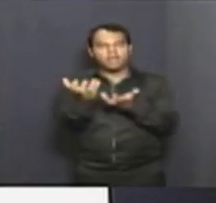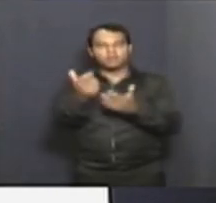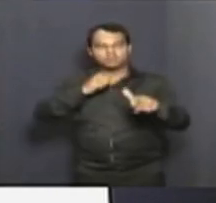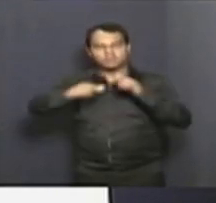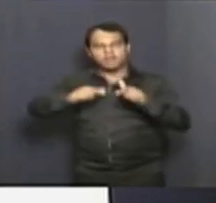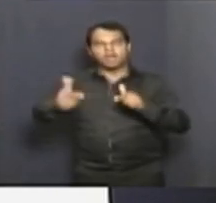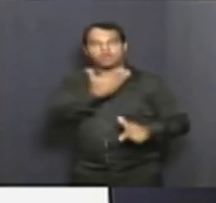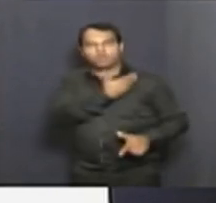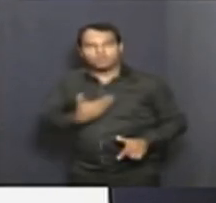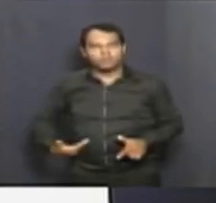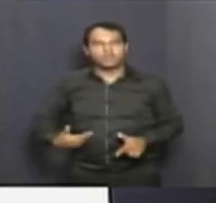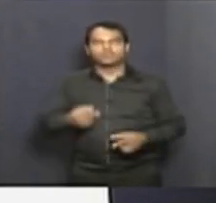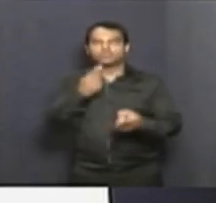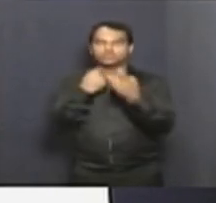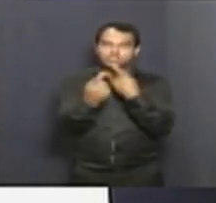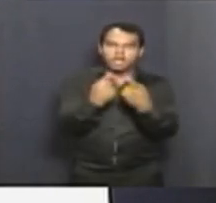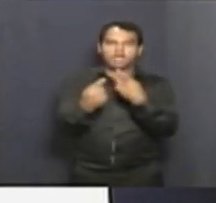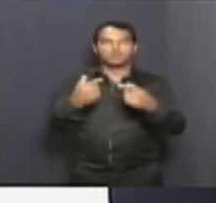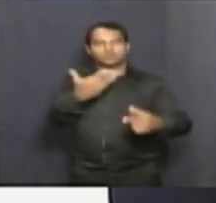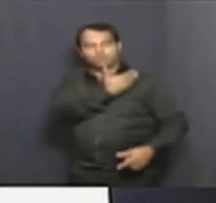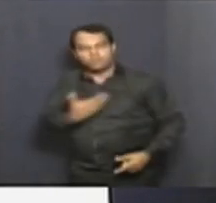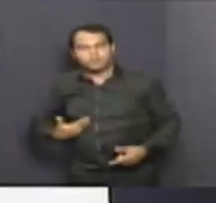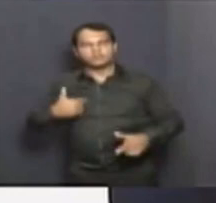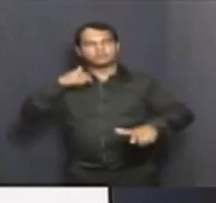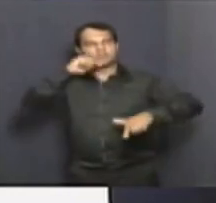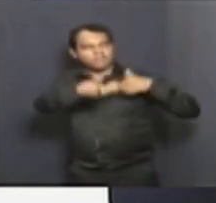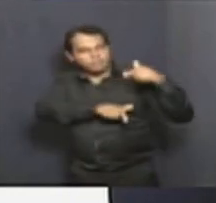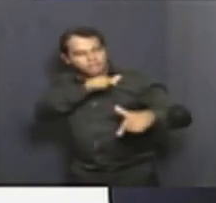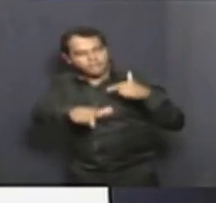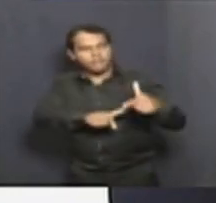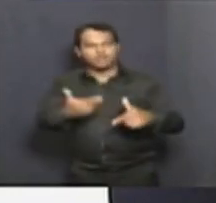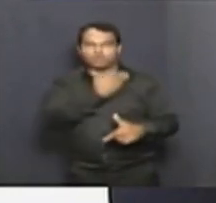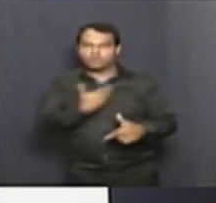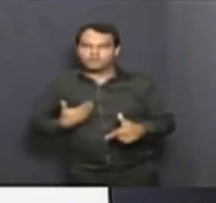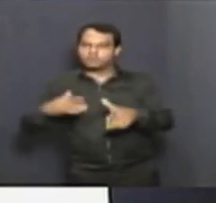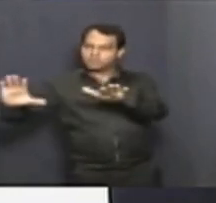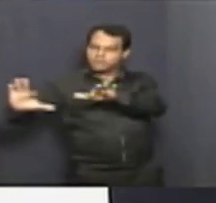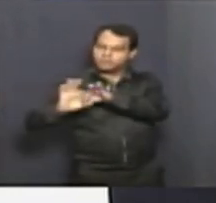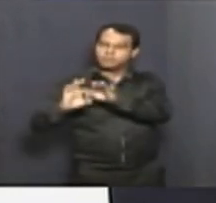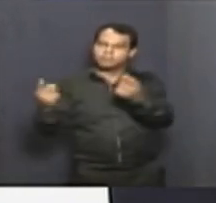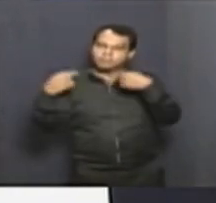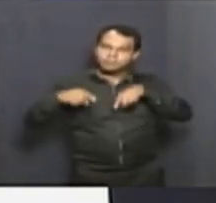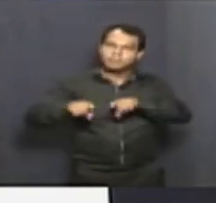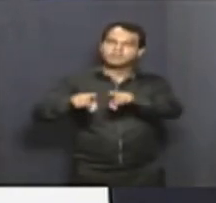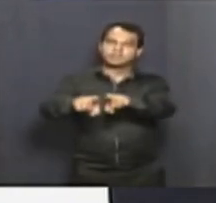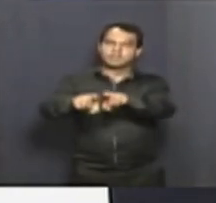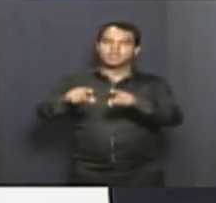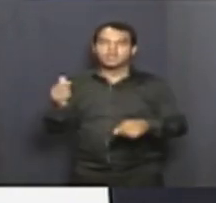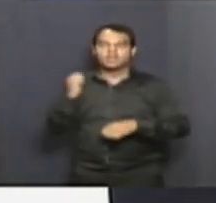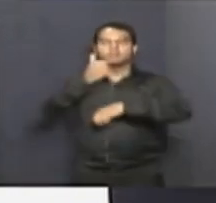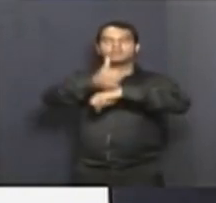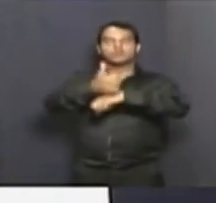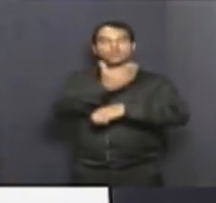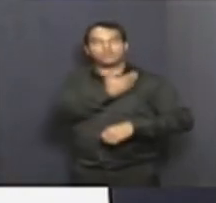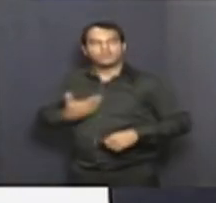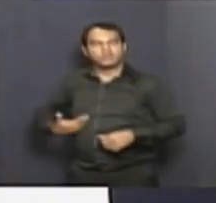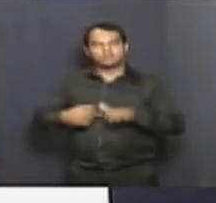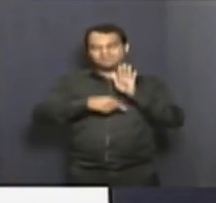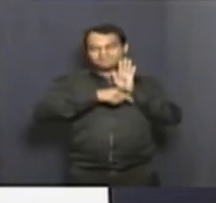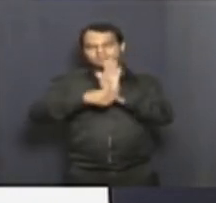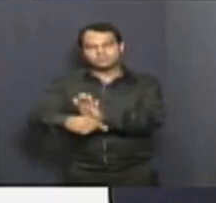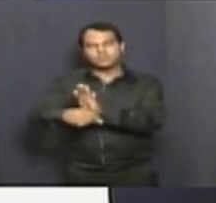diálogo de ser um governador do trabalho de ser governador das parcerias e acima de tudo o governador do resultado